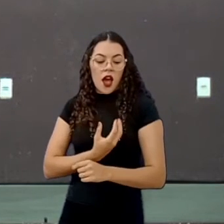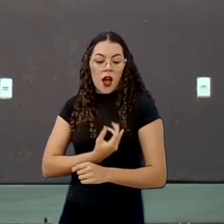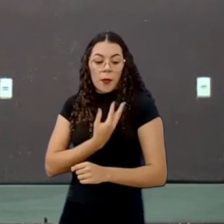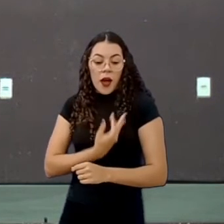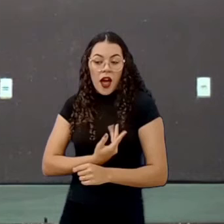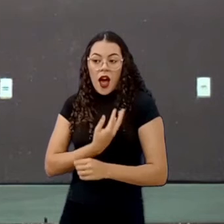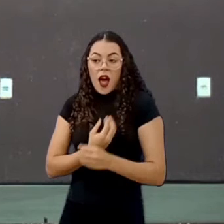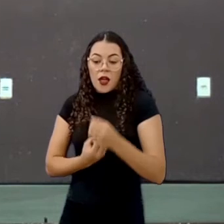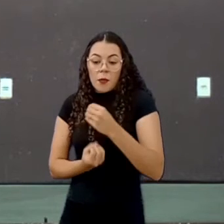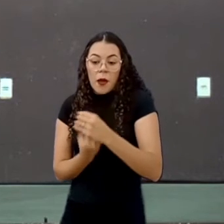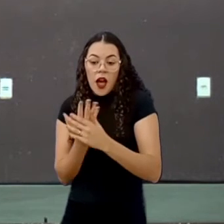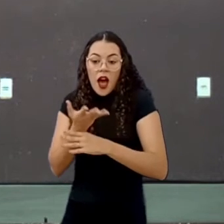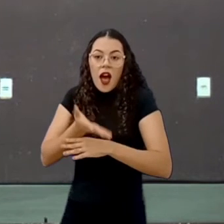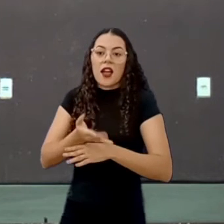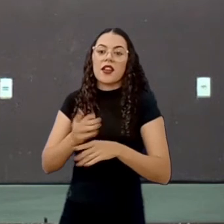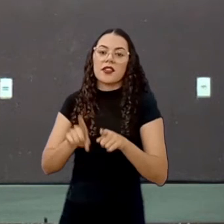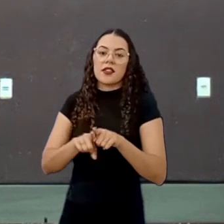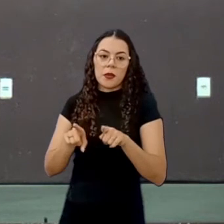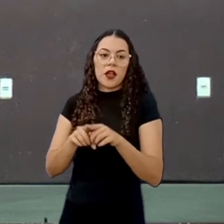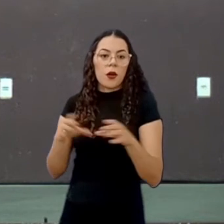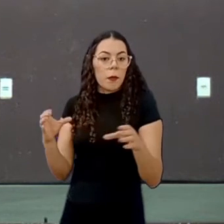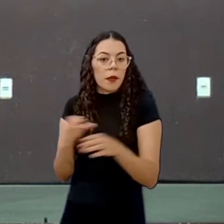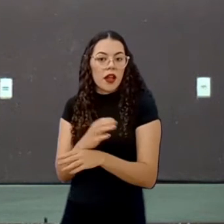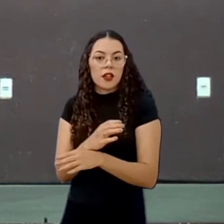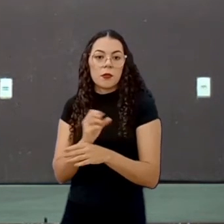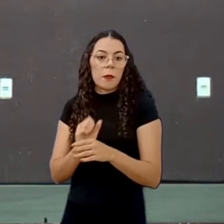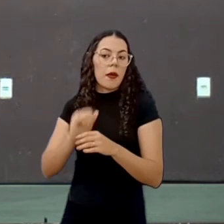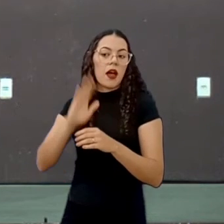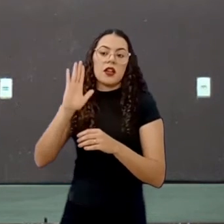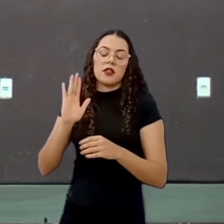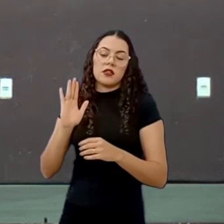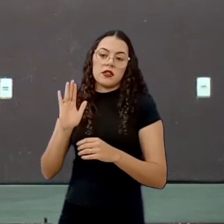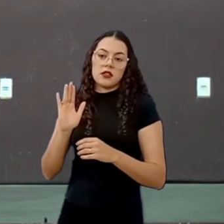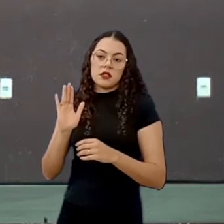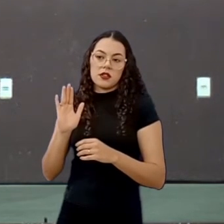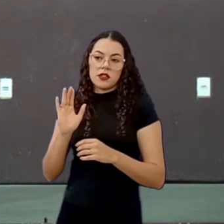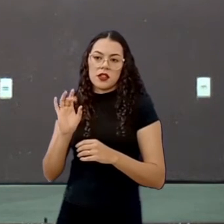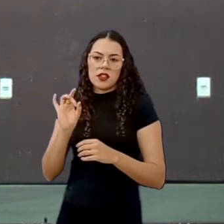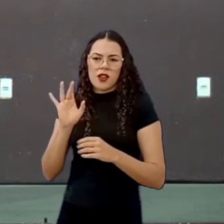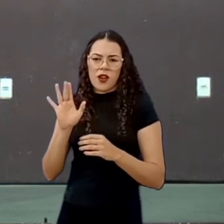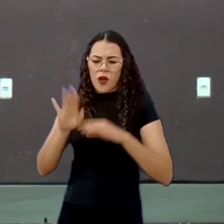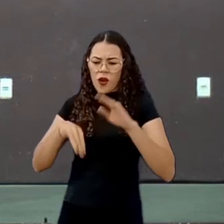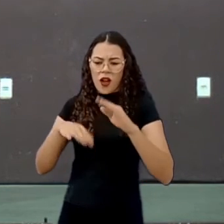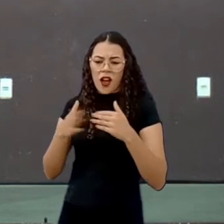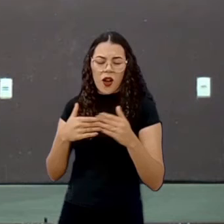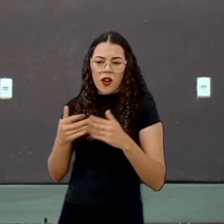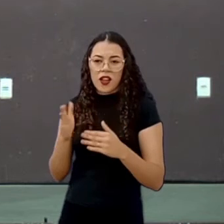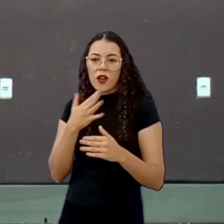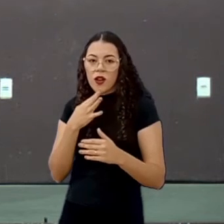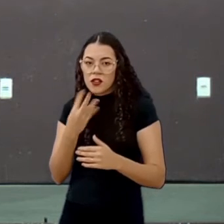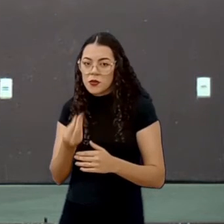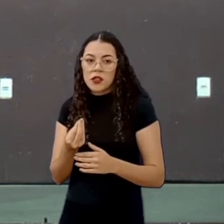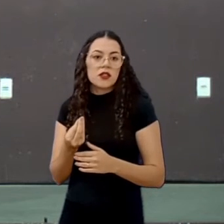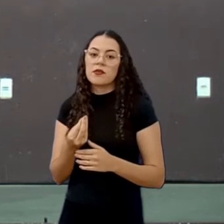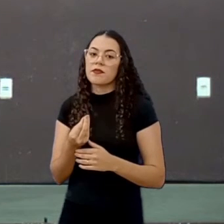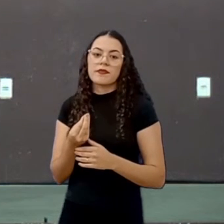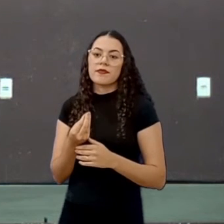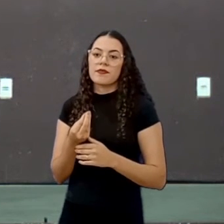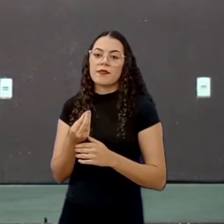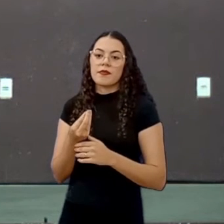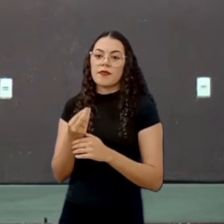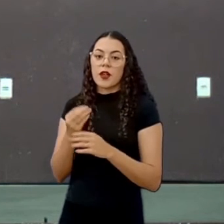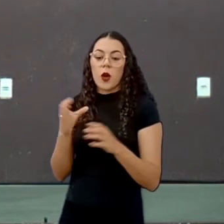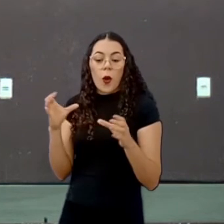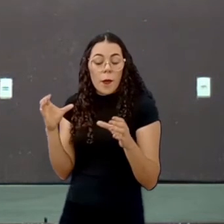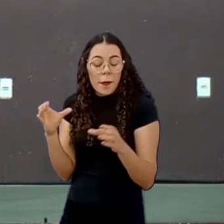transbordar, extravasar desse conhecimento. E não é qualquer conhecimento, é do pleno